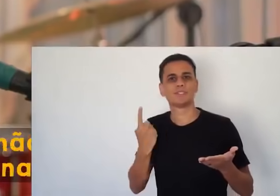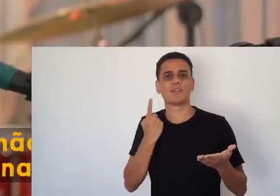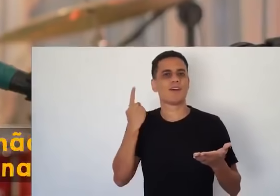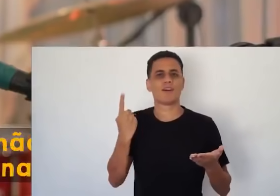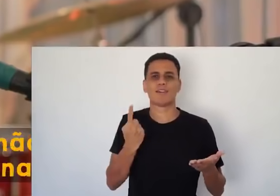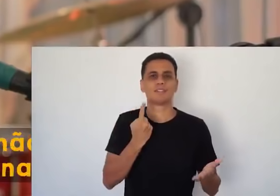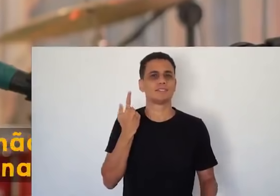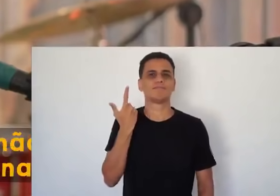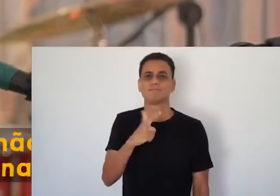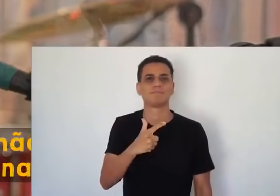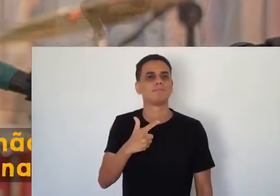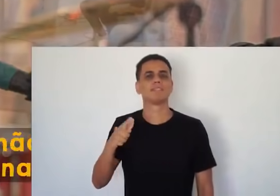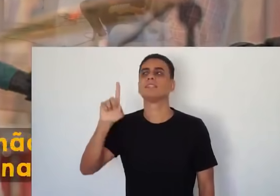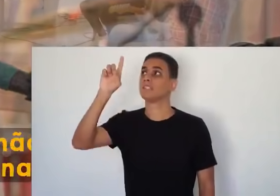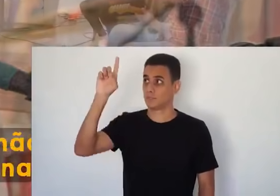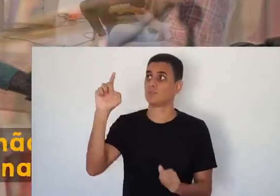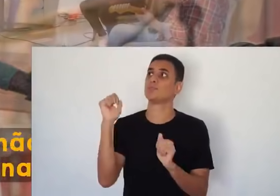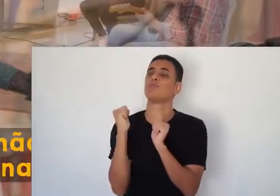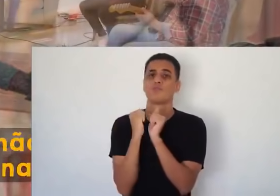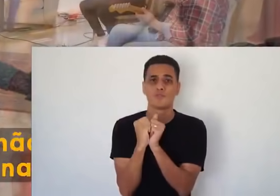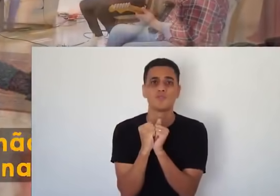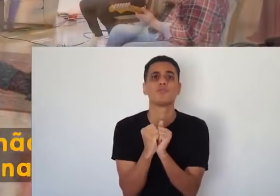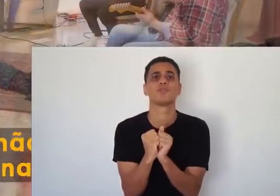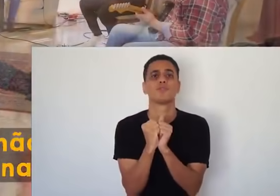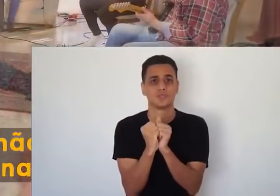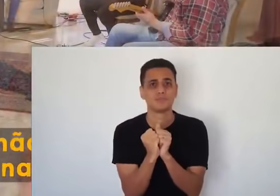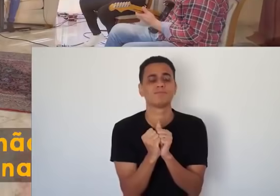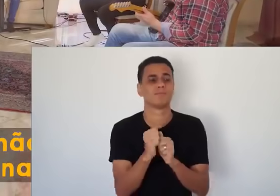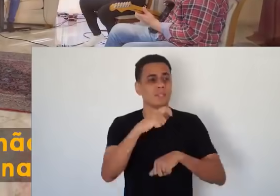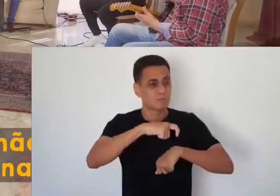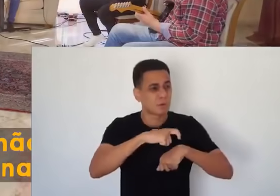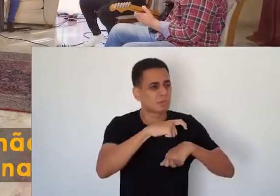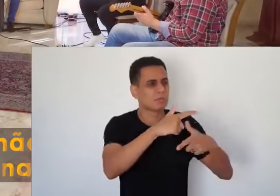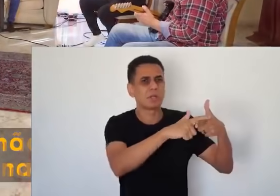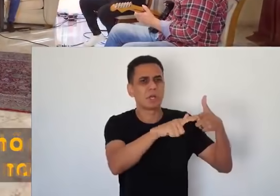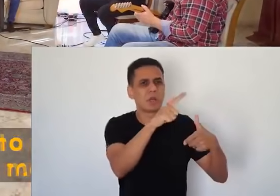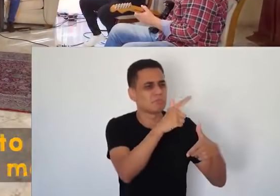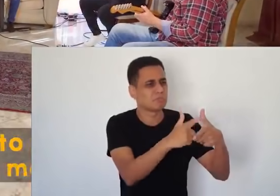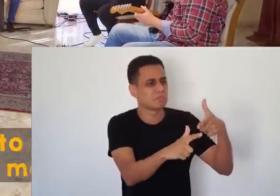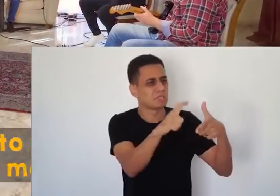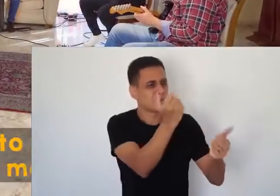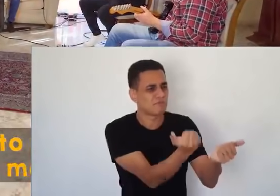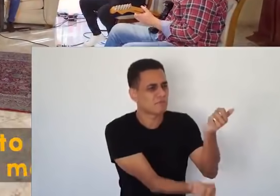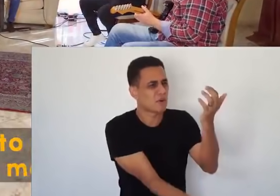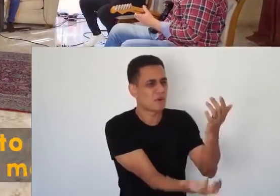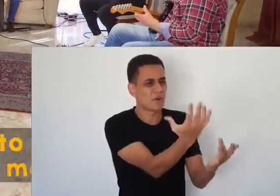sei, sozinho não estarei. Havia um outro na